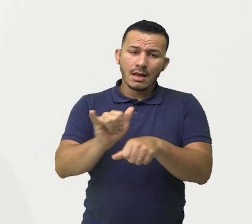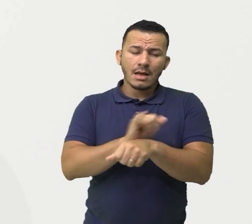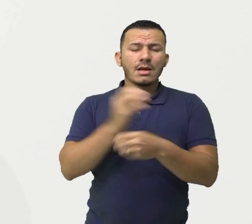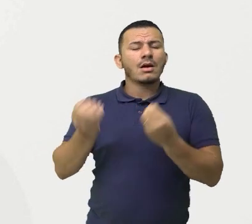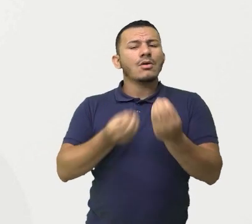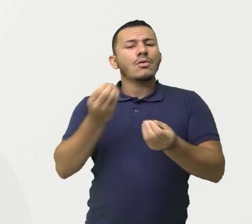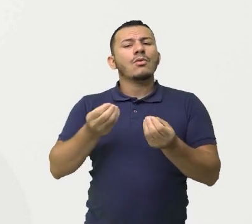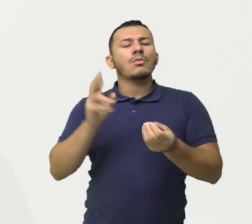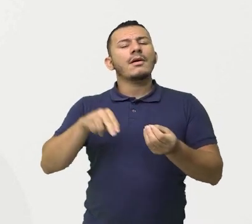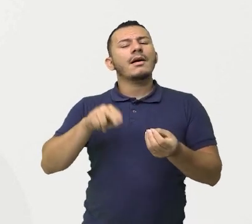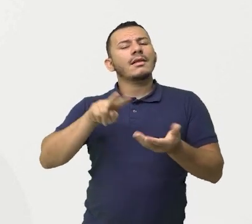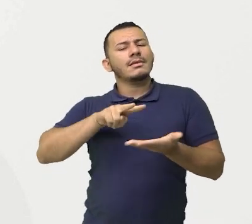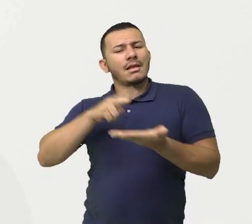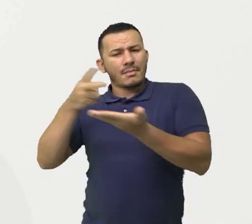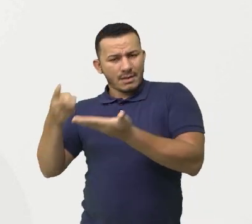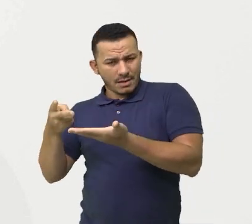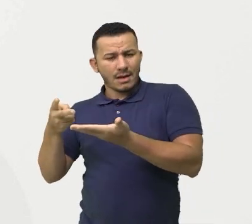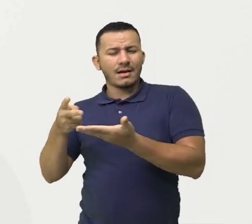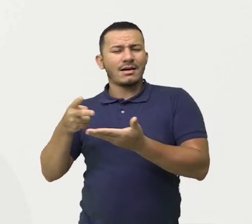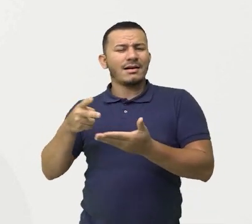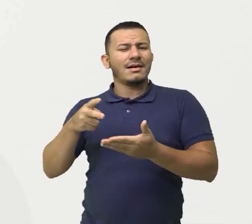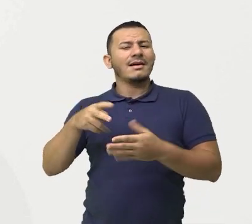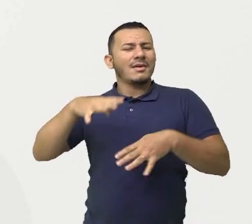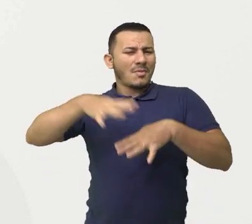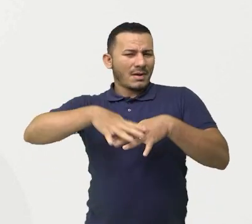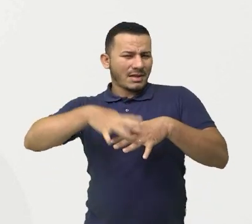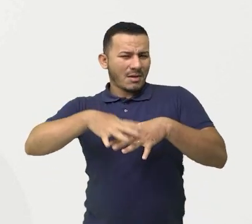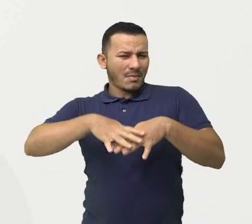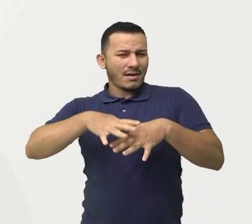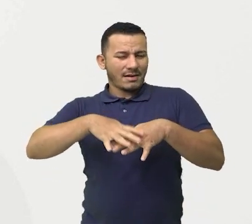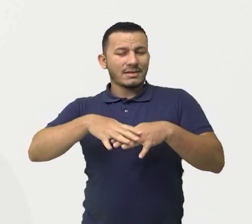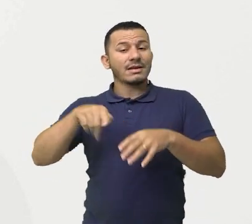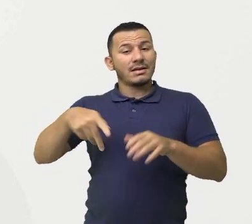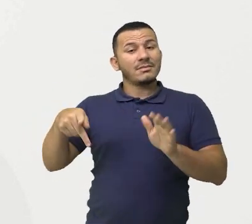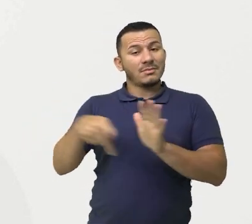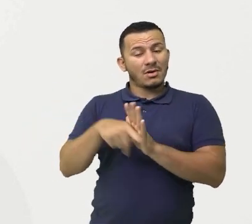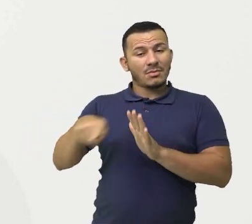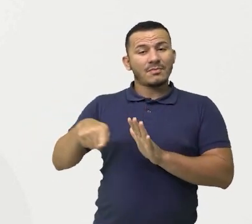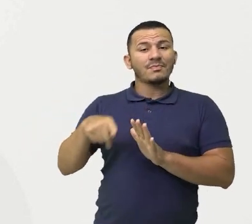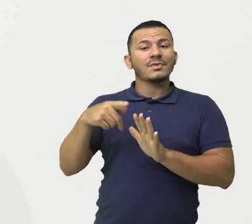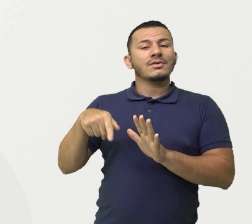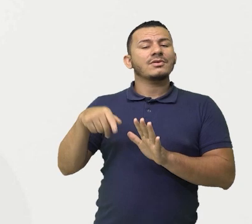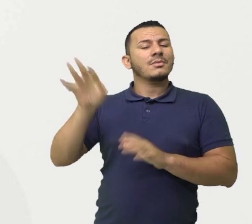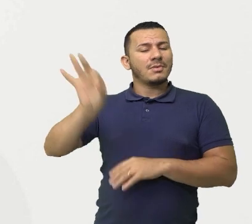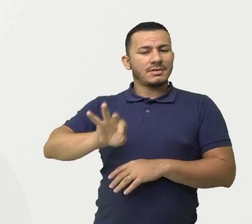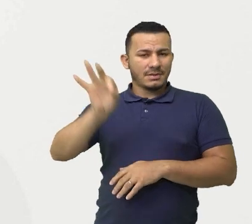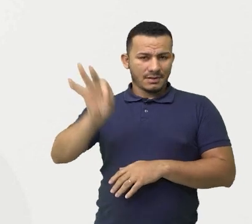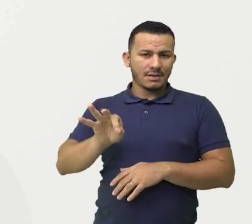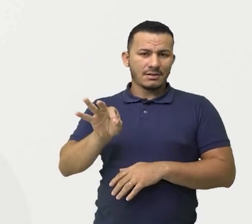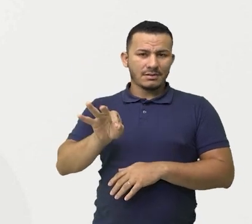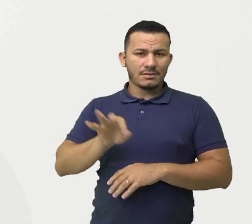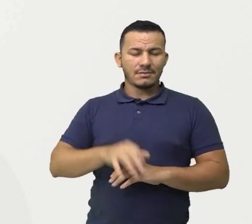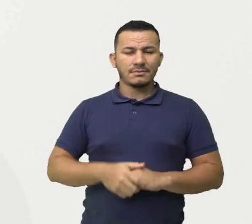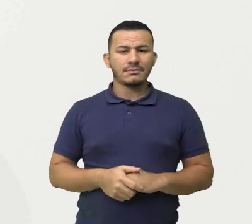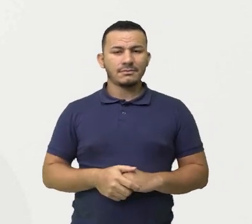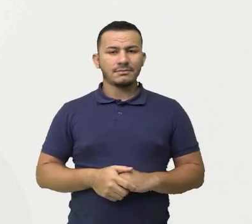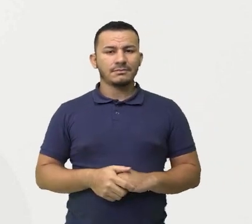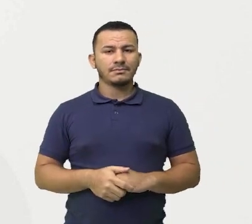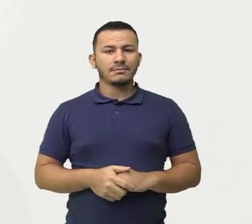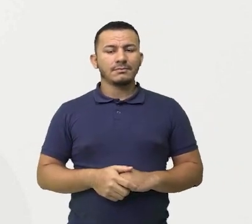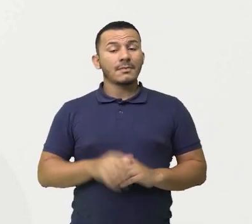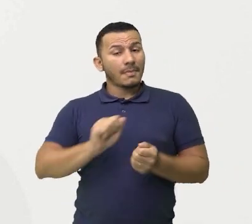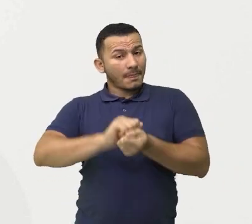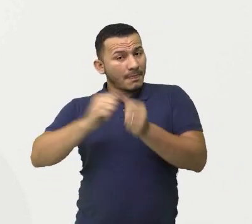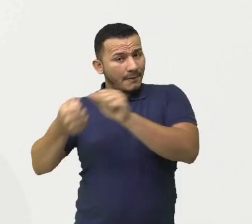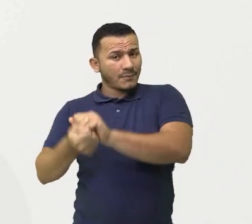traduzir essa linguagem de matemática na forma de porcentagem, tá legal? Olha só, pensa